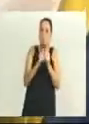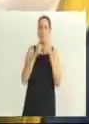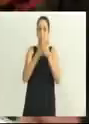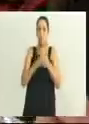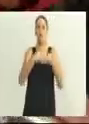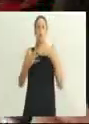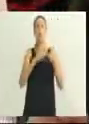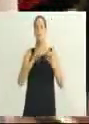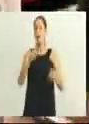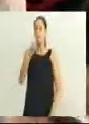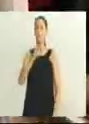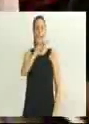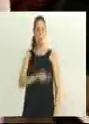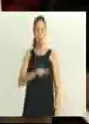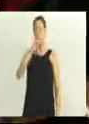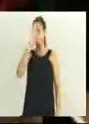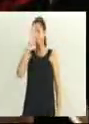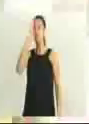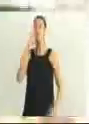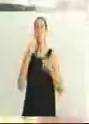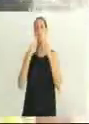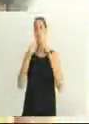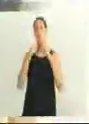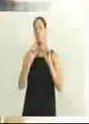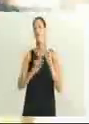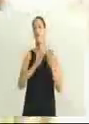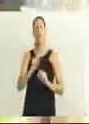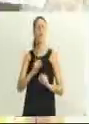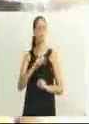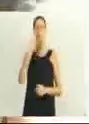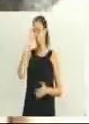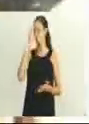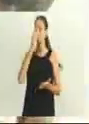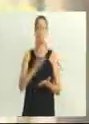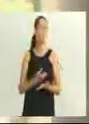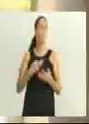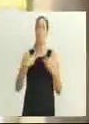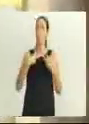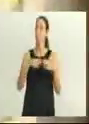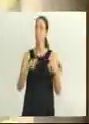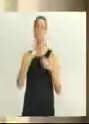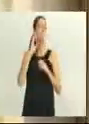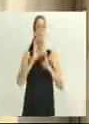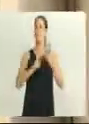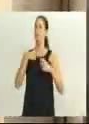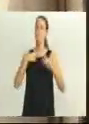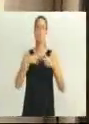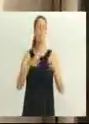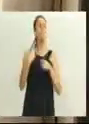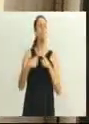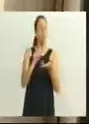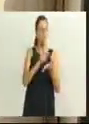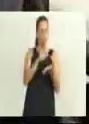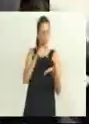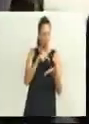a principal reclamação é de confiabilidade. Hoje, no papel tem uma coisa e